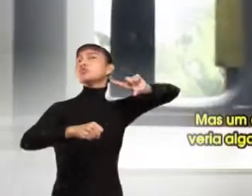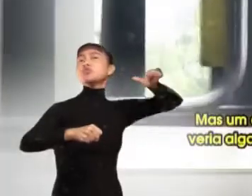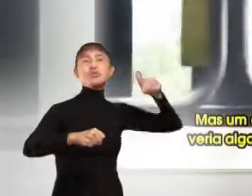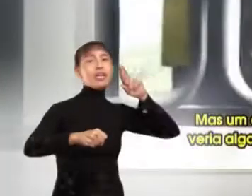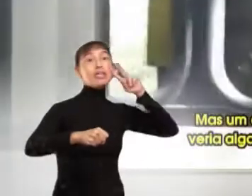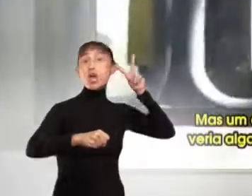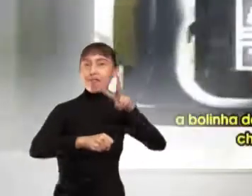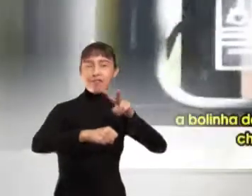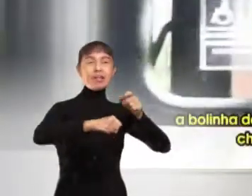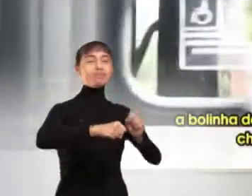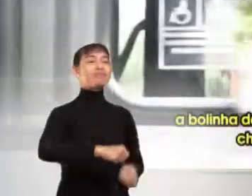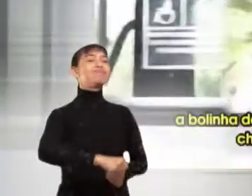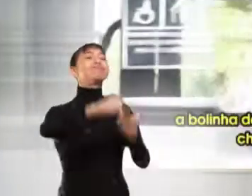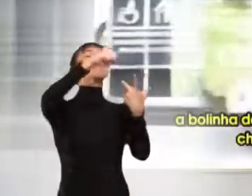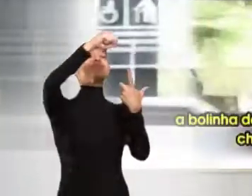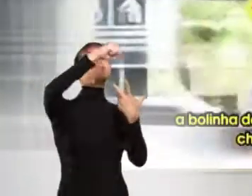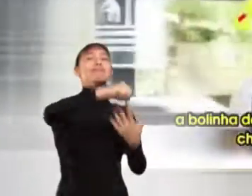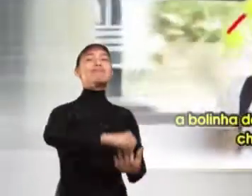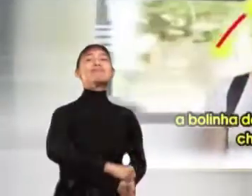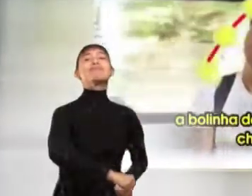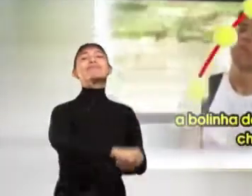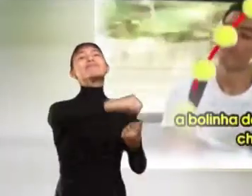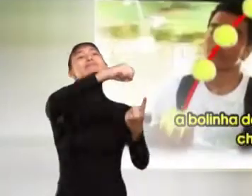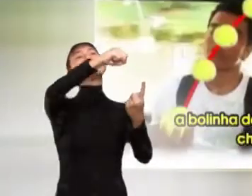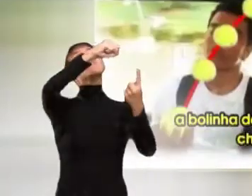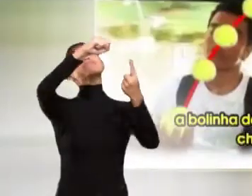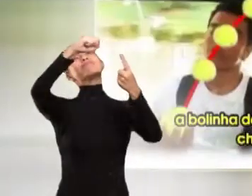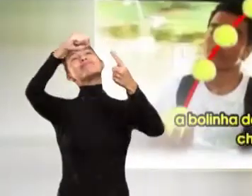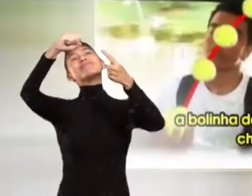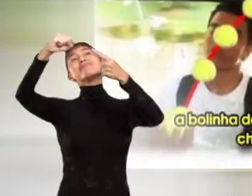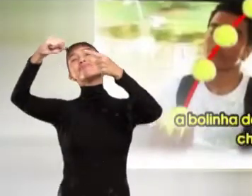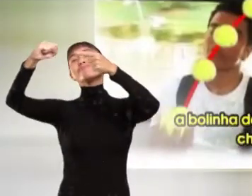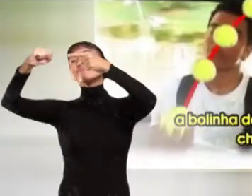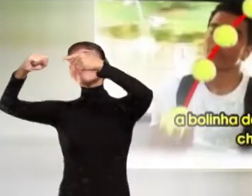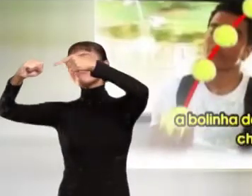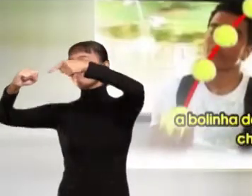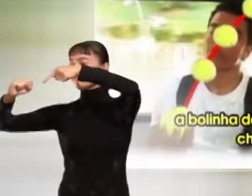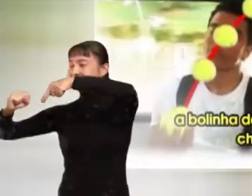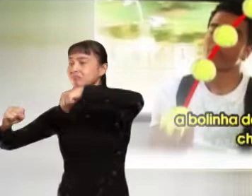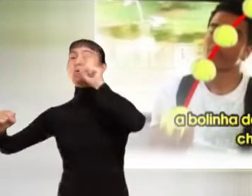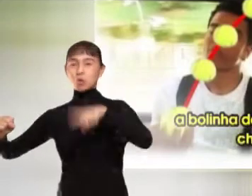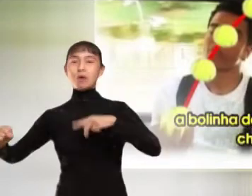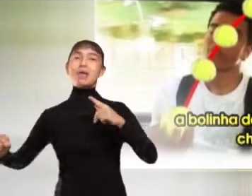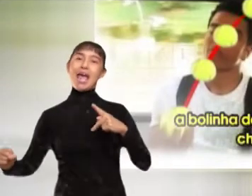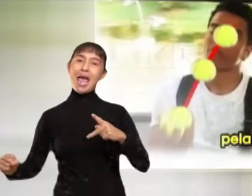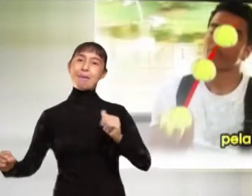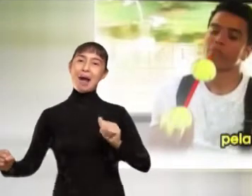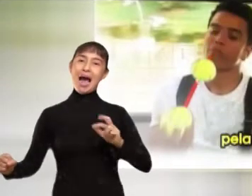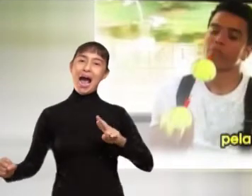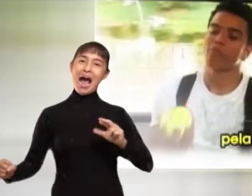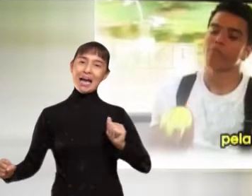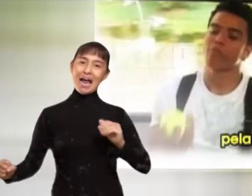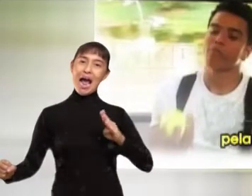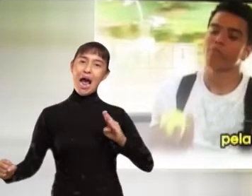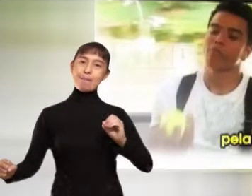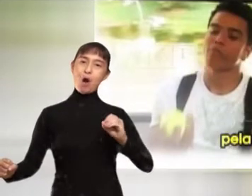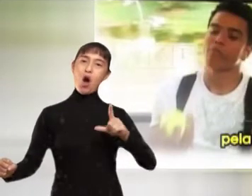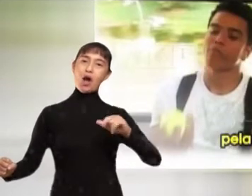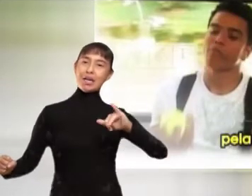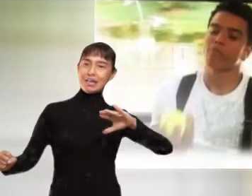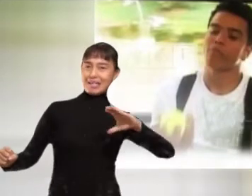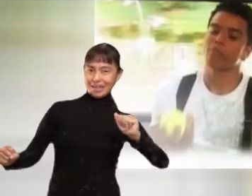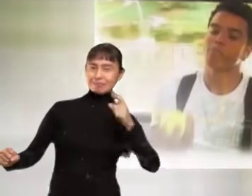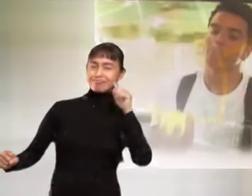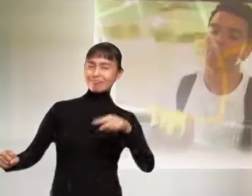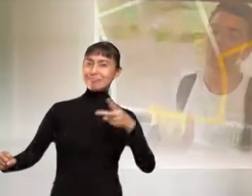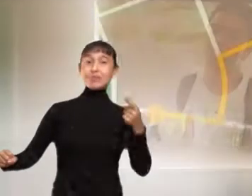completamente diferente. A bolinha descreve uma trajetória curva, chamada parabólica, pela forma que apresenta.